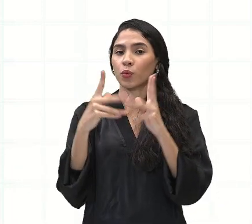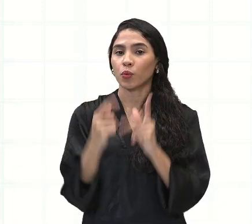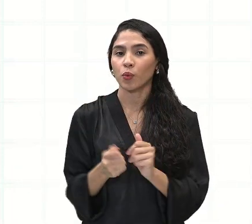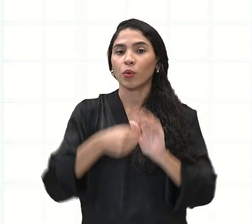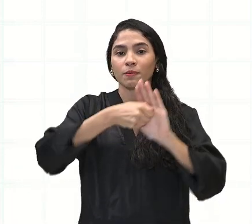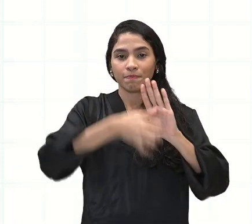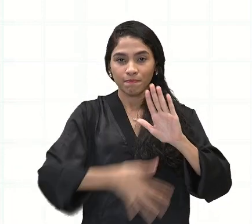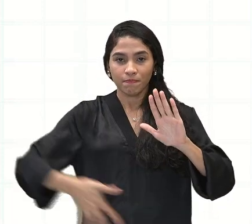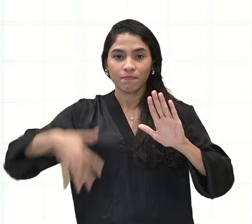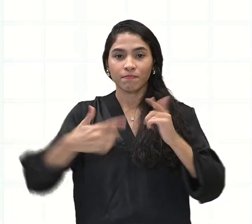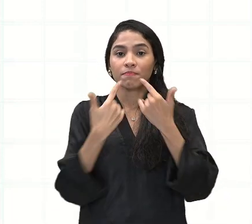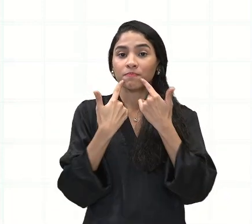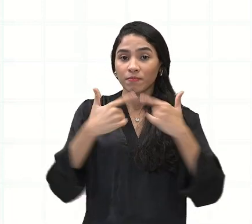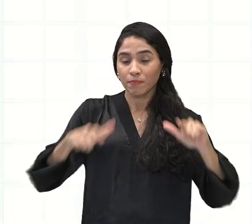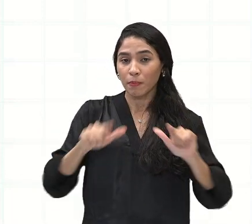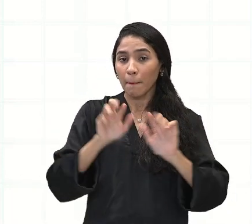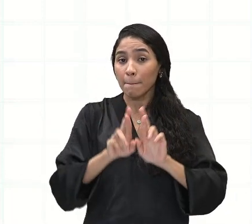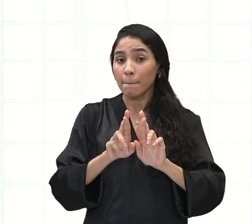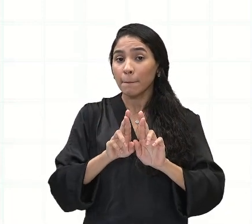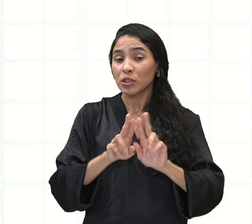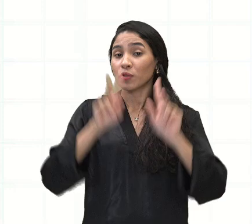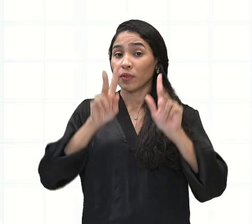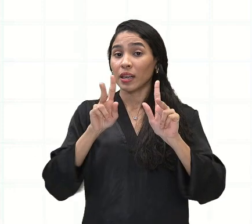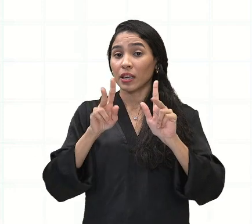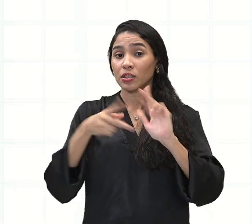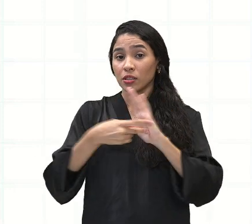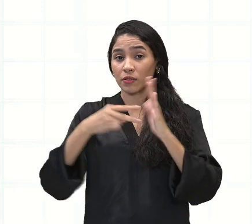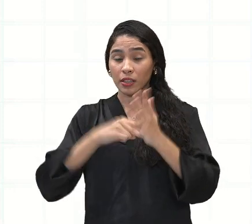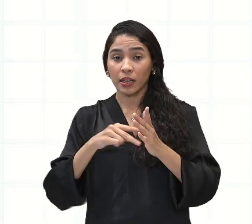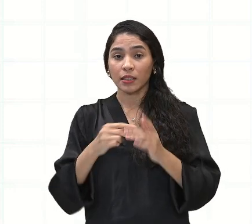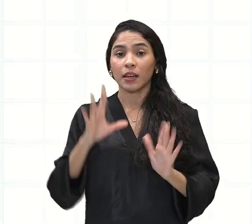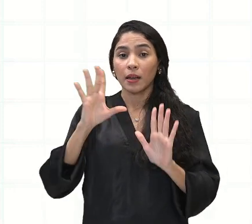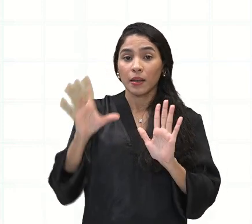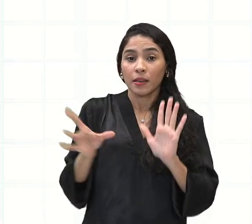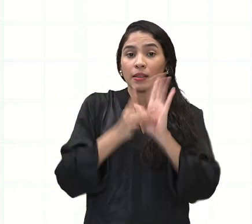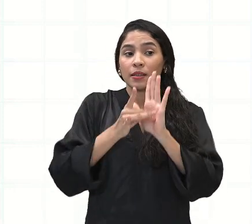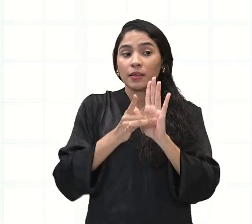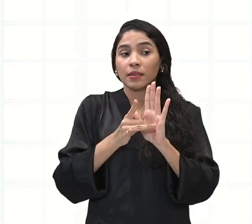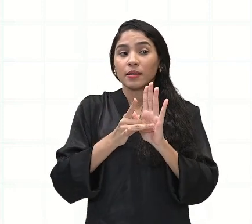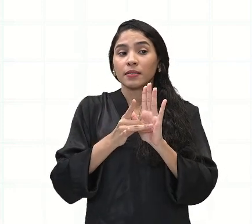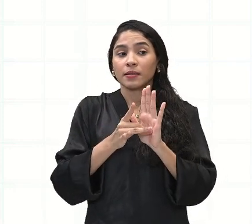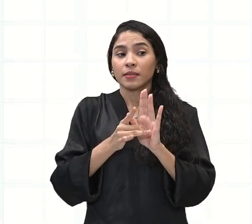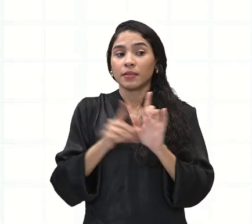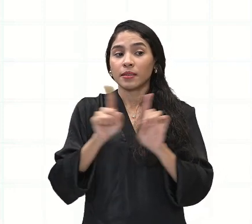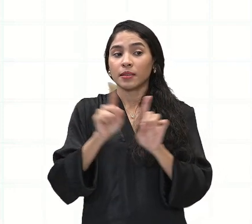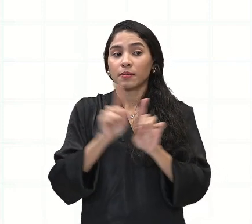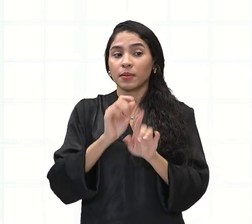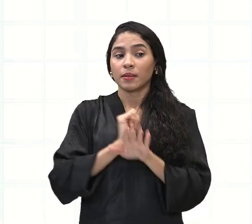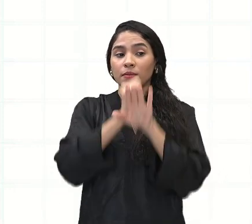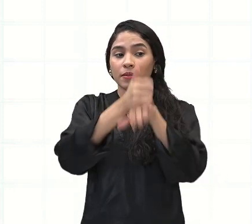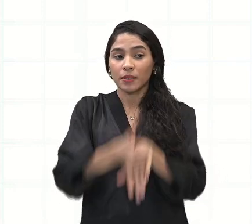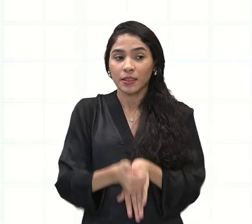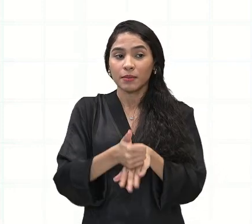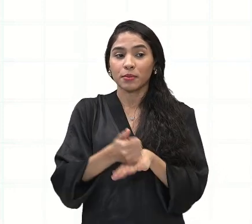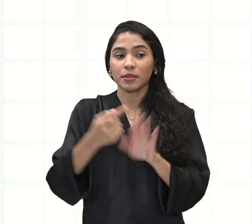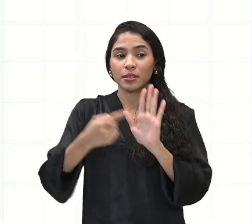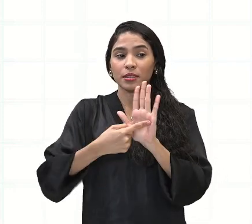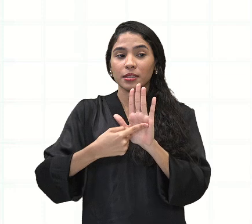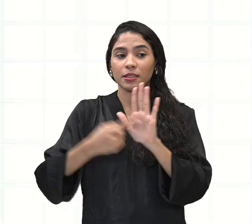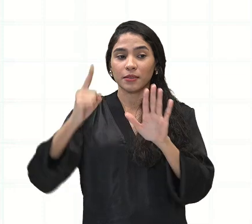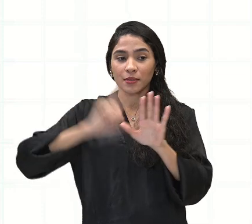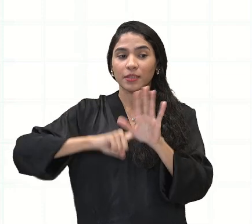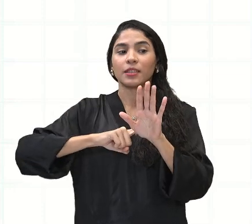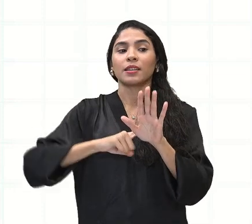têm diferentes sentidos, só para a gente entender um pouco: personificação, metonímia, eufemismo, metáfora,